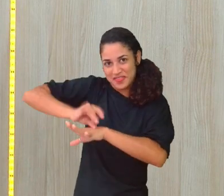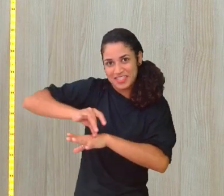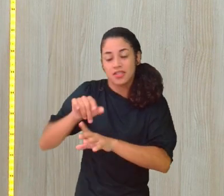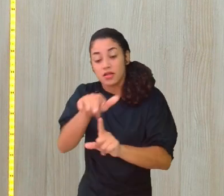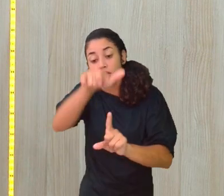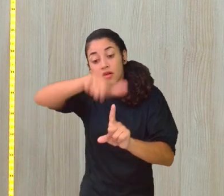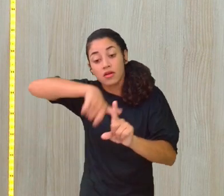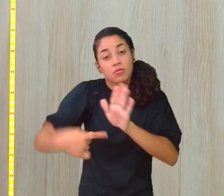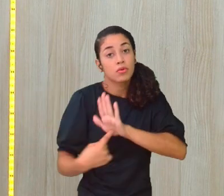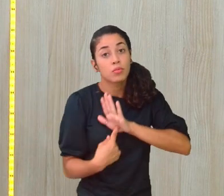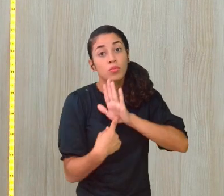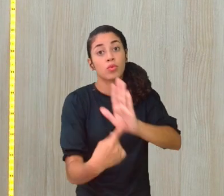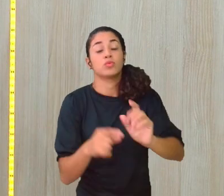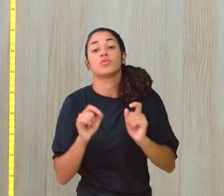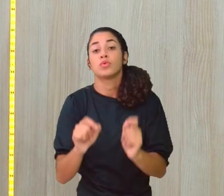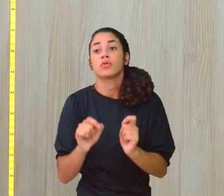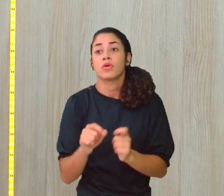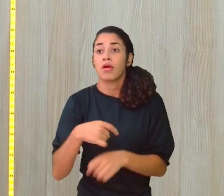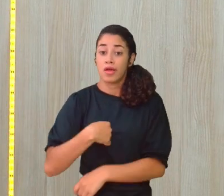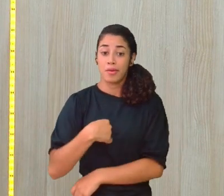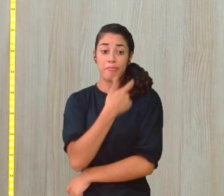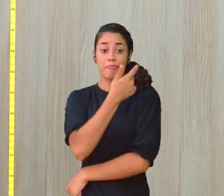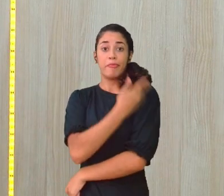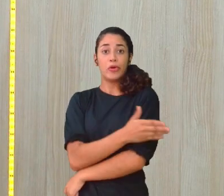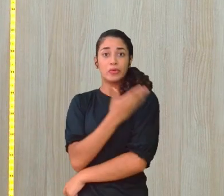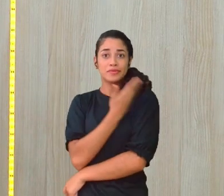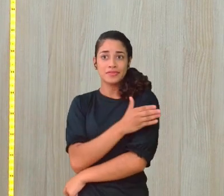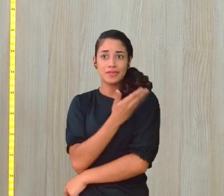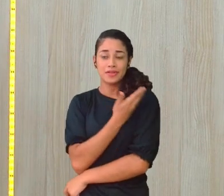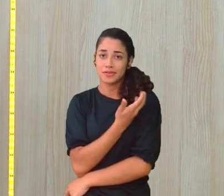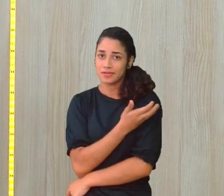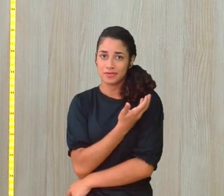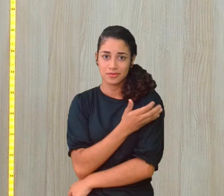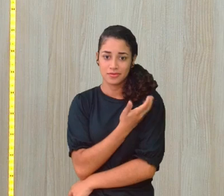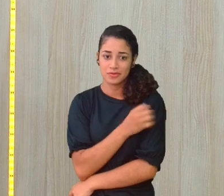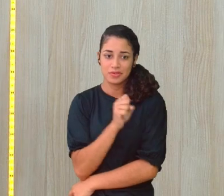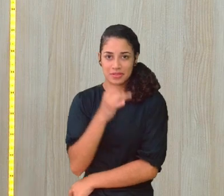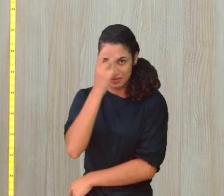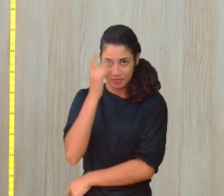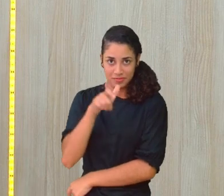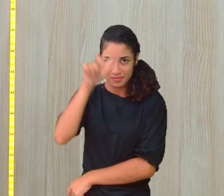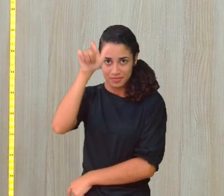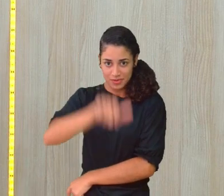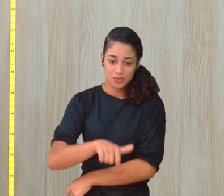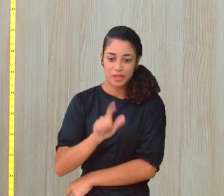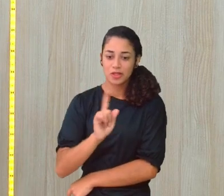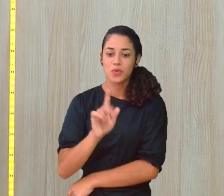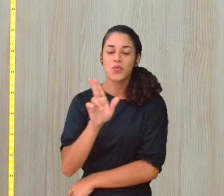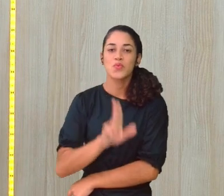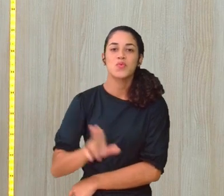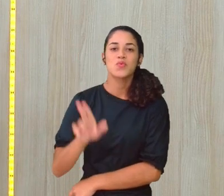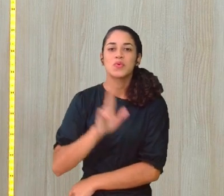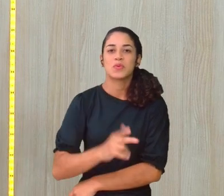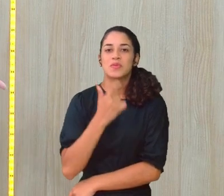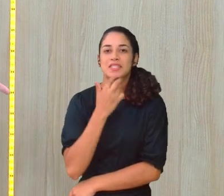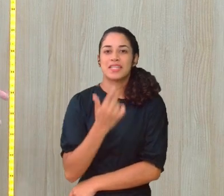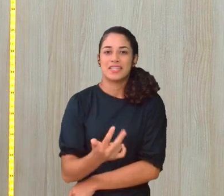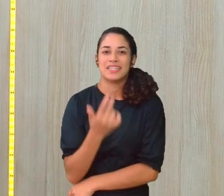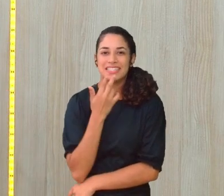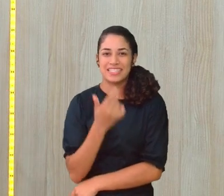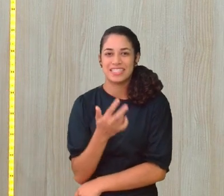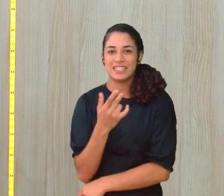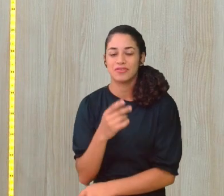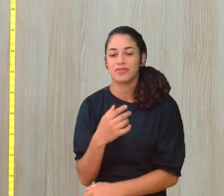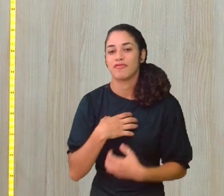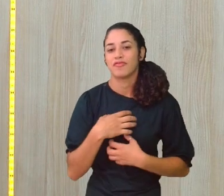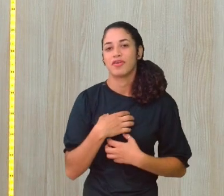está explicitando que ela é preconceituosa com quem utiliza a língua de forma inadequada, né? Isso. Então, ela diz mais sobre ela